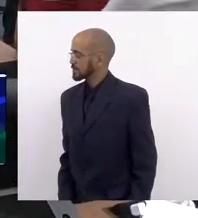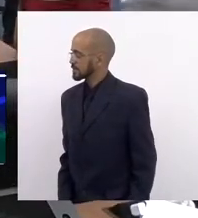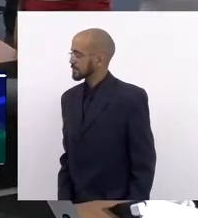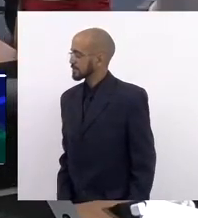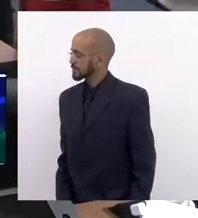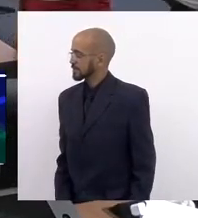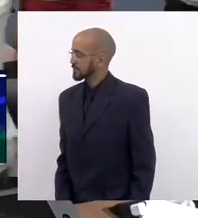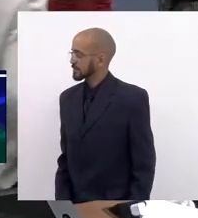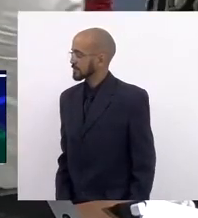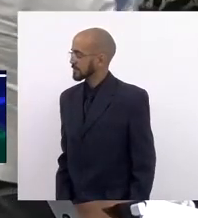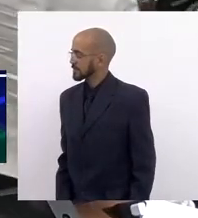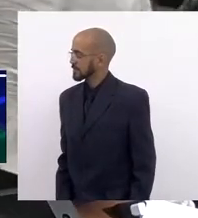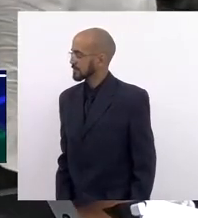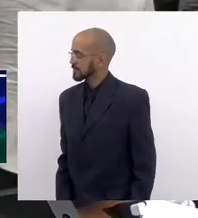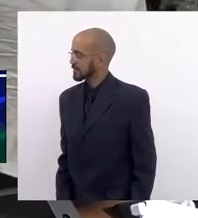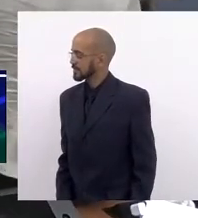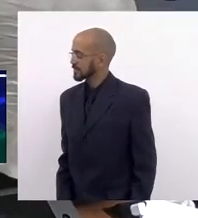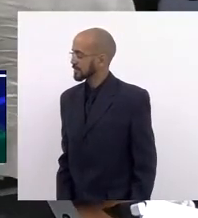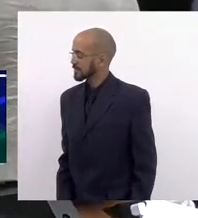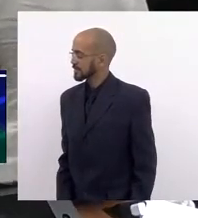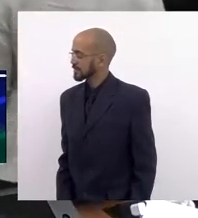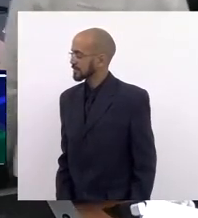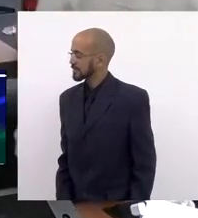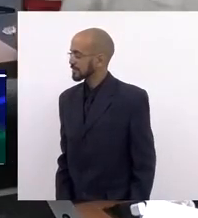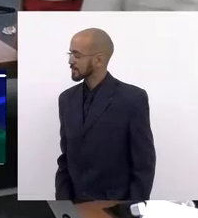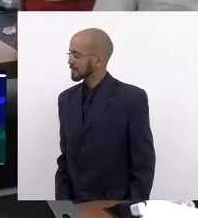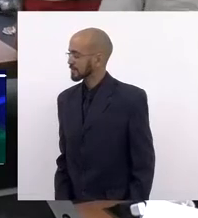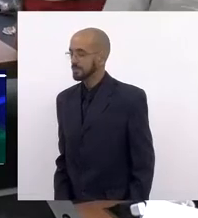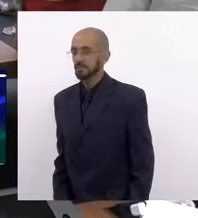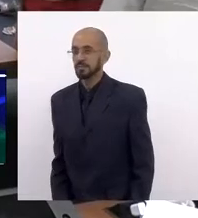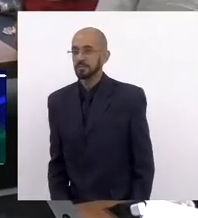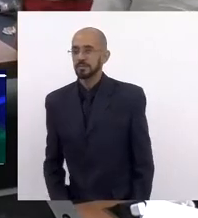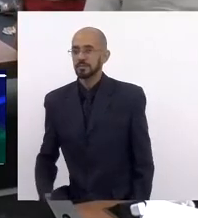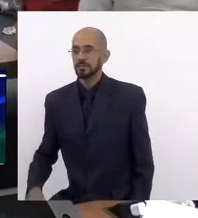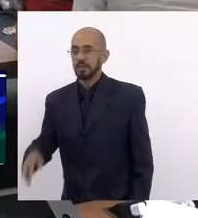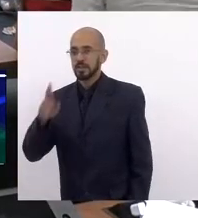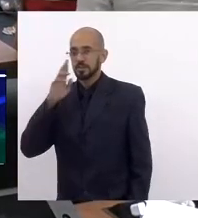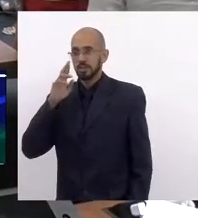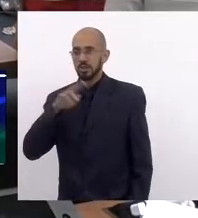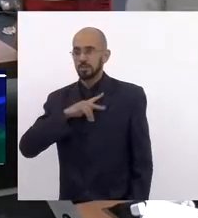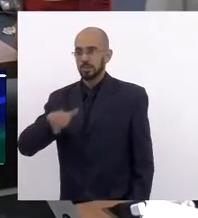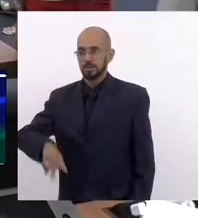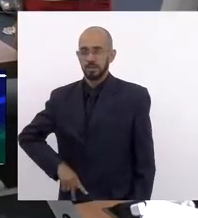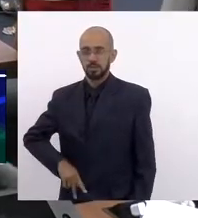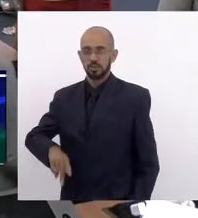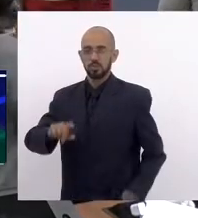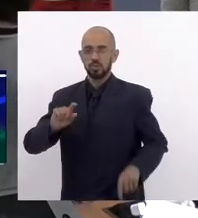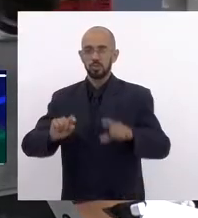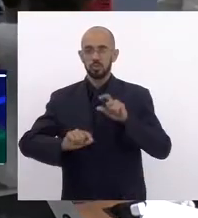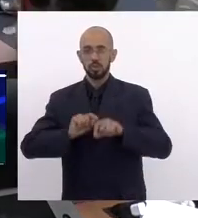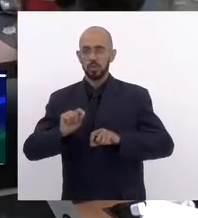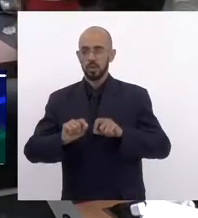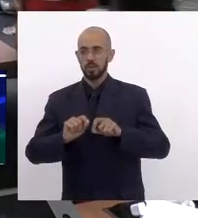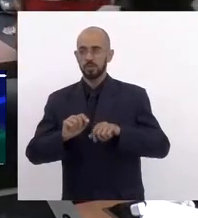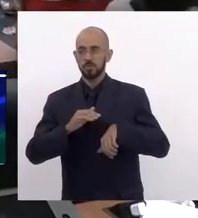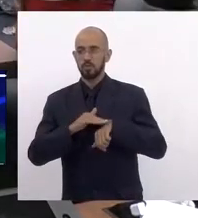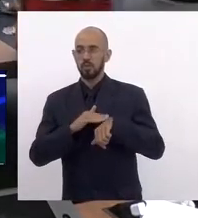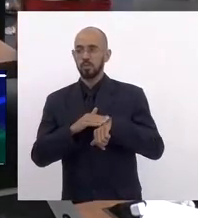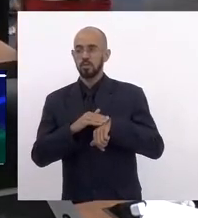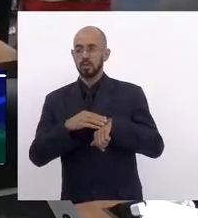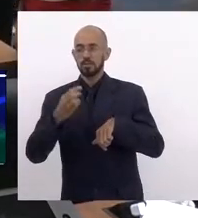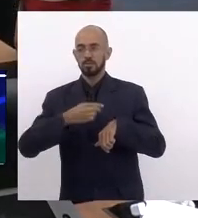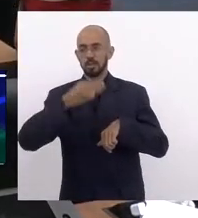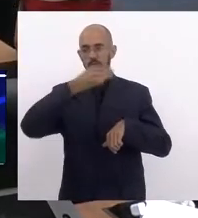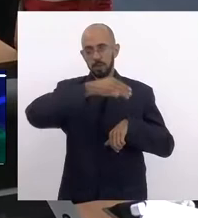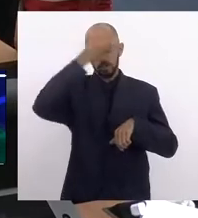Senhora Presidenta, em diálogo aqui com o deputado Márcio